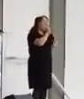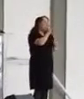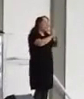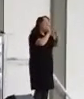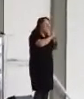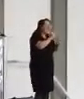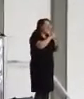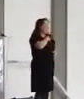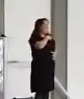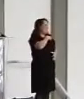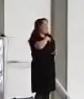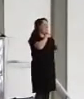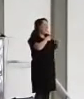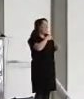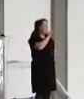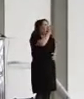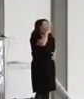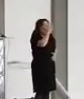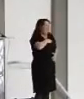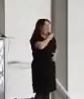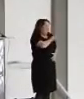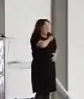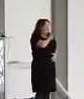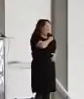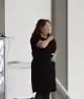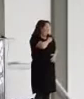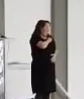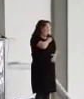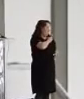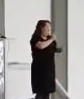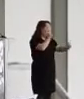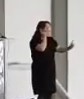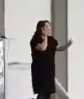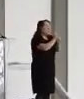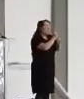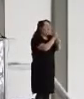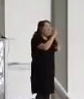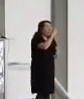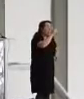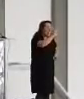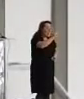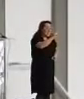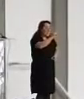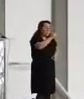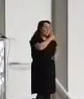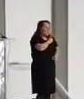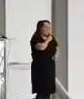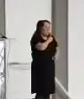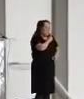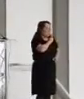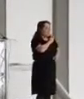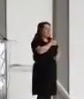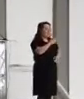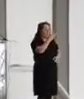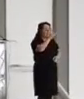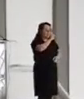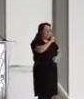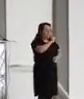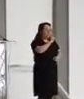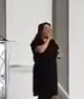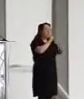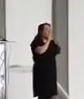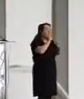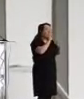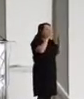acontecia comigo. E fui descobrir, aos 38 anos, eu tenho 40 anos hoje, que eu era autista.